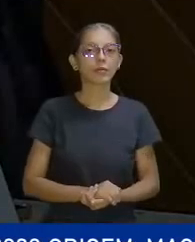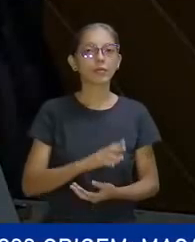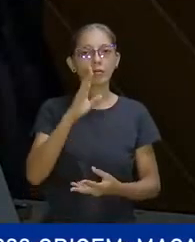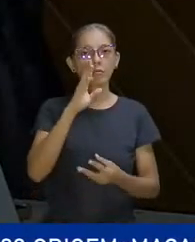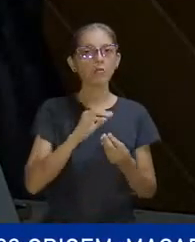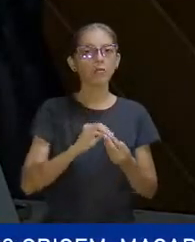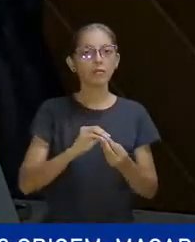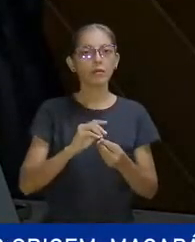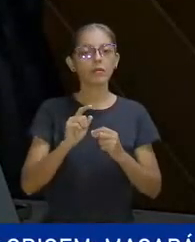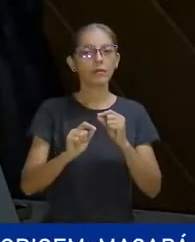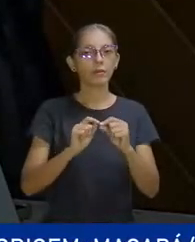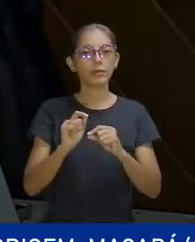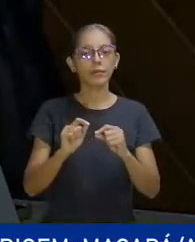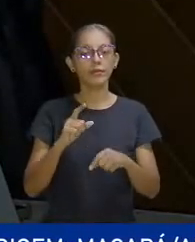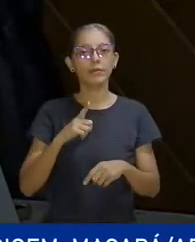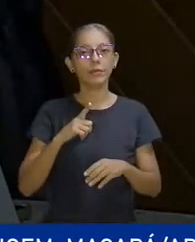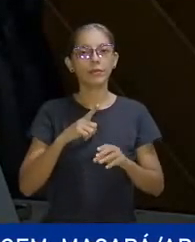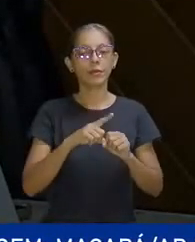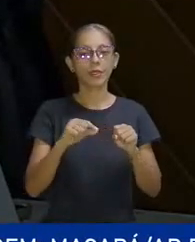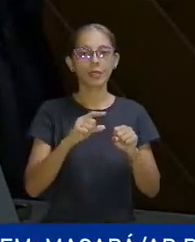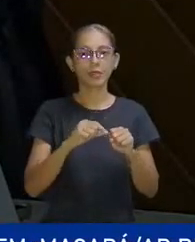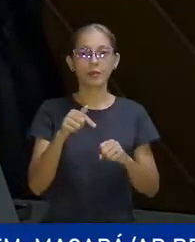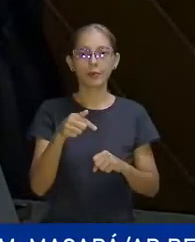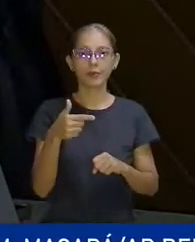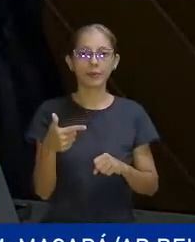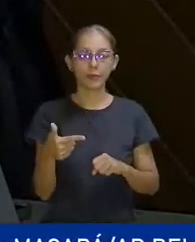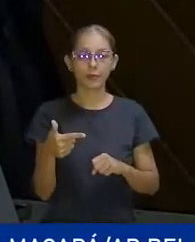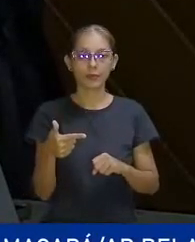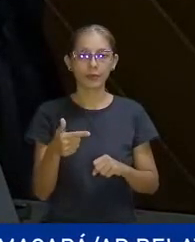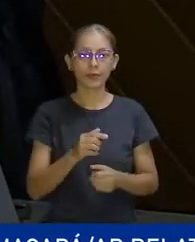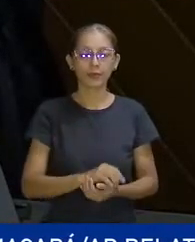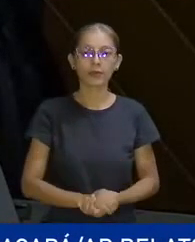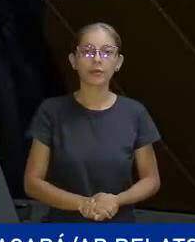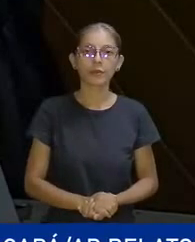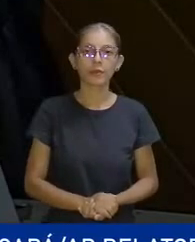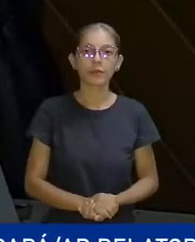artigo 72 da Resolução TSE número